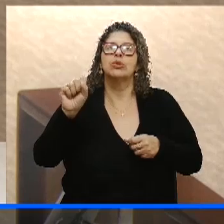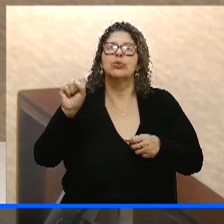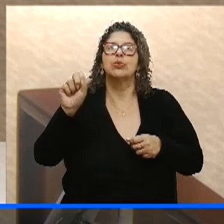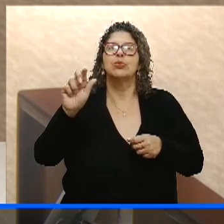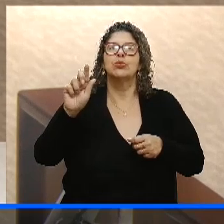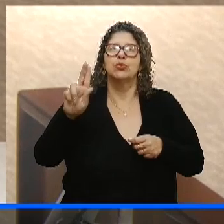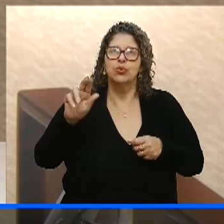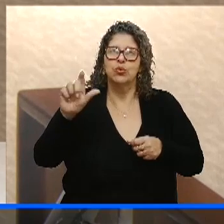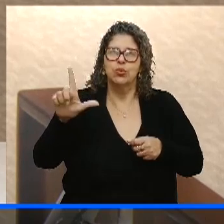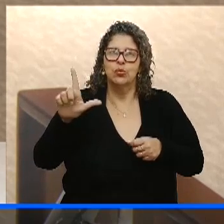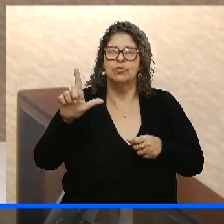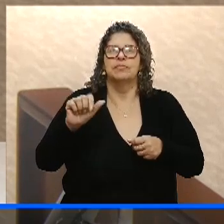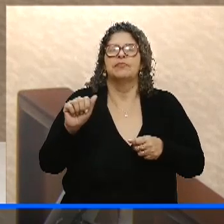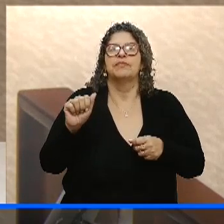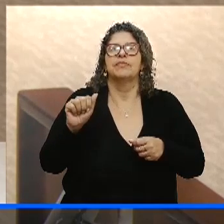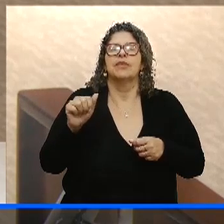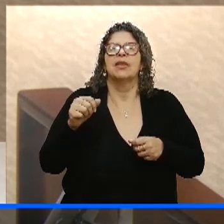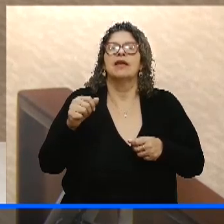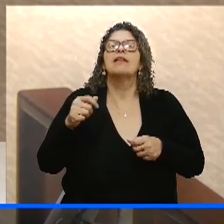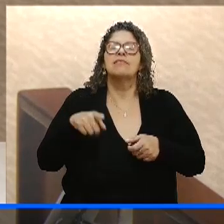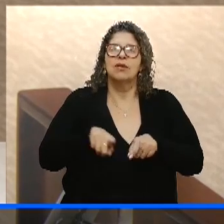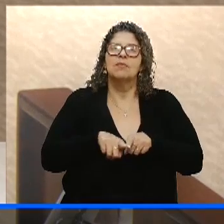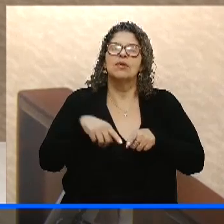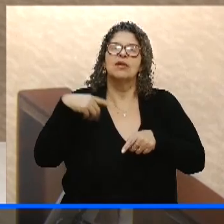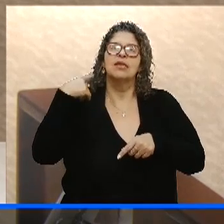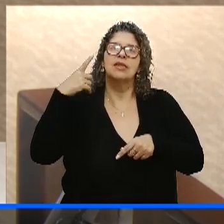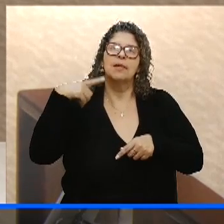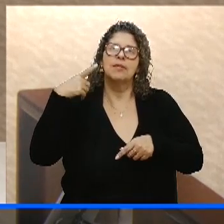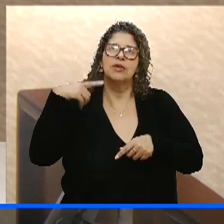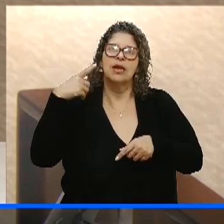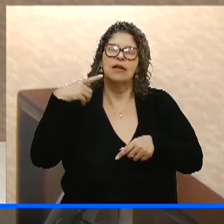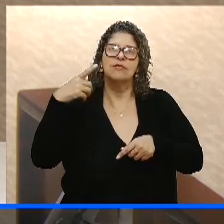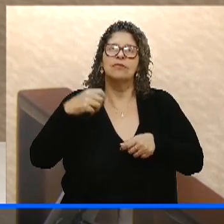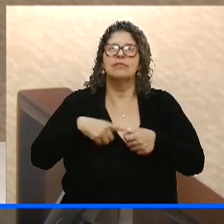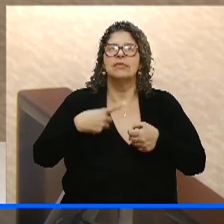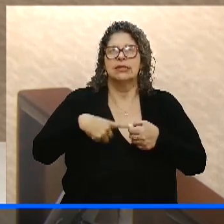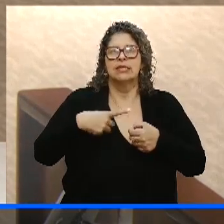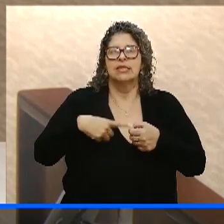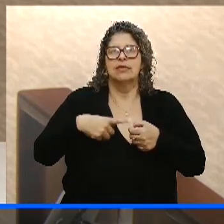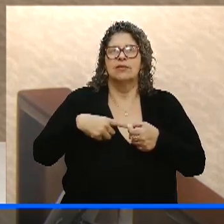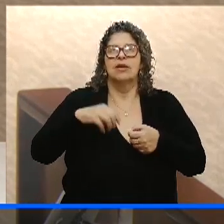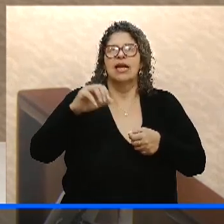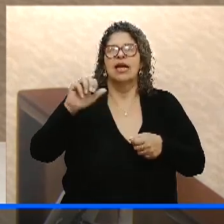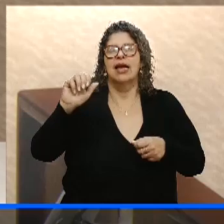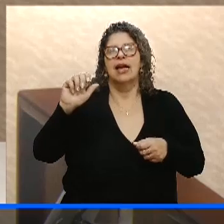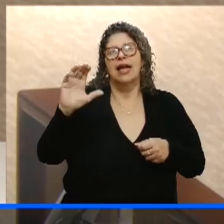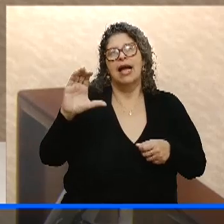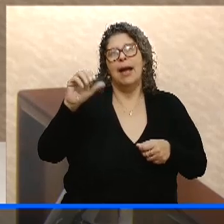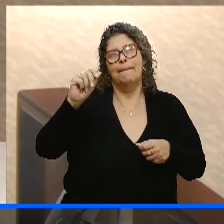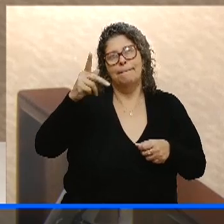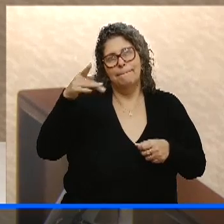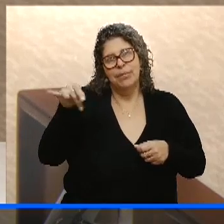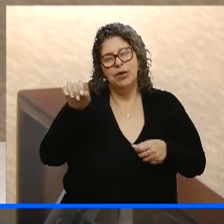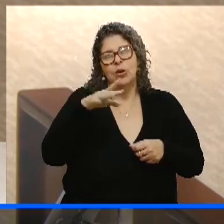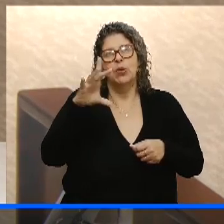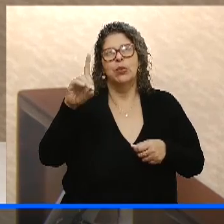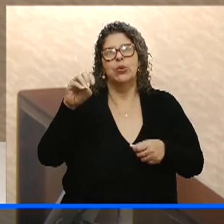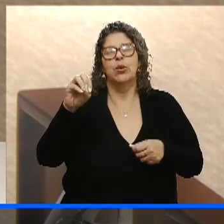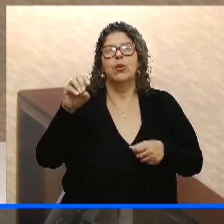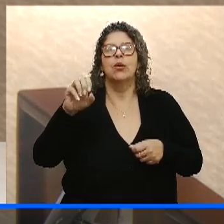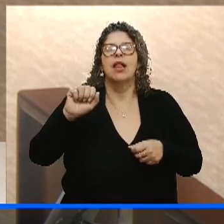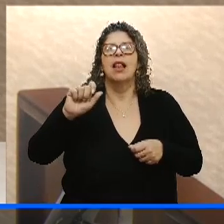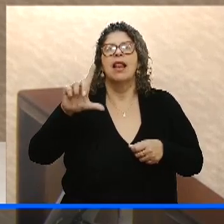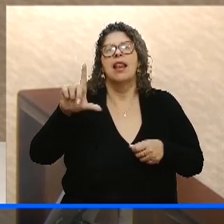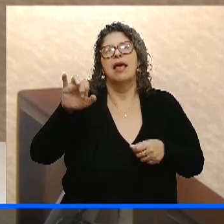pegoraro e do nosso deputado colega pedro capão do leão do prefeito mauro nolasco